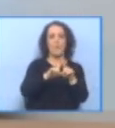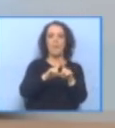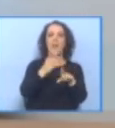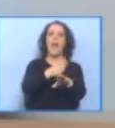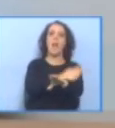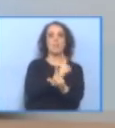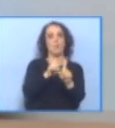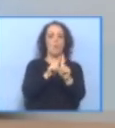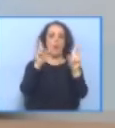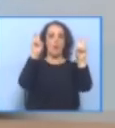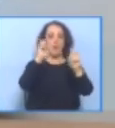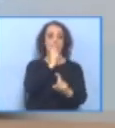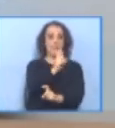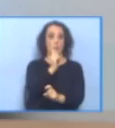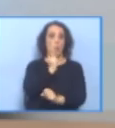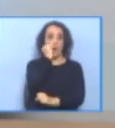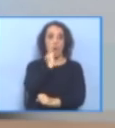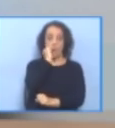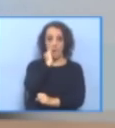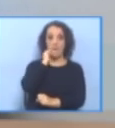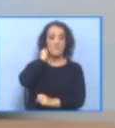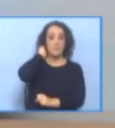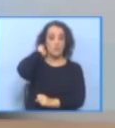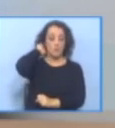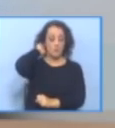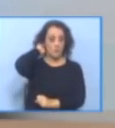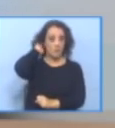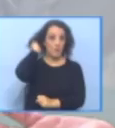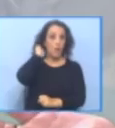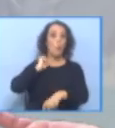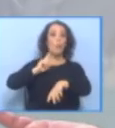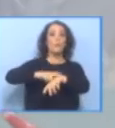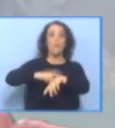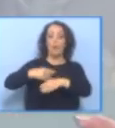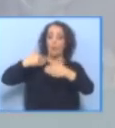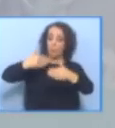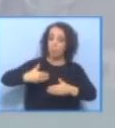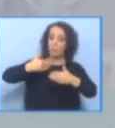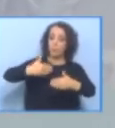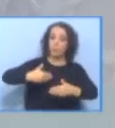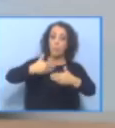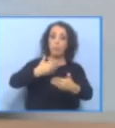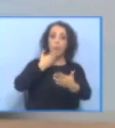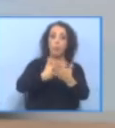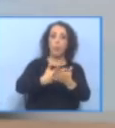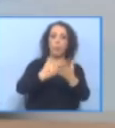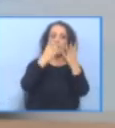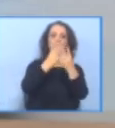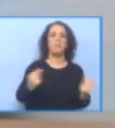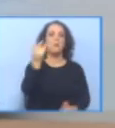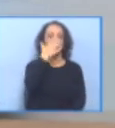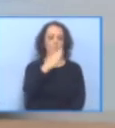aviso grave e responsabilizante em relação ao outro... Vai-se diluindo com a distância. Exato, vai-se diluindo com a distância. Eu ontem estava a